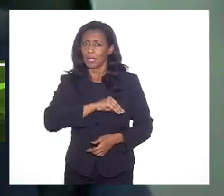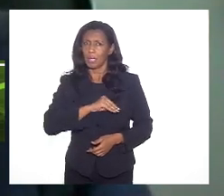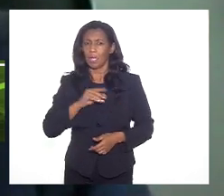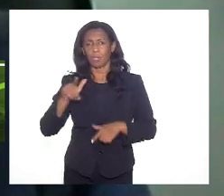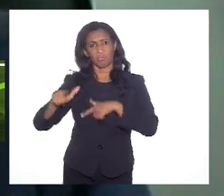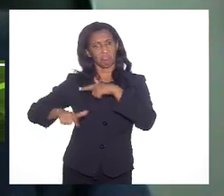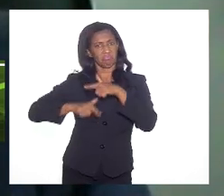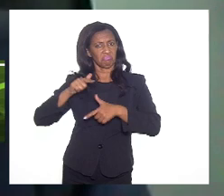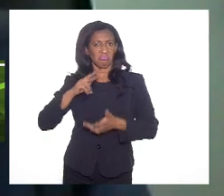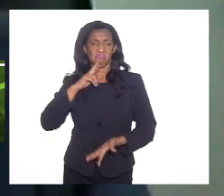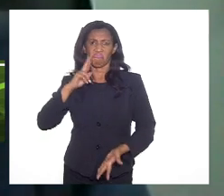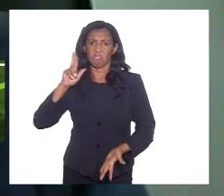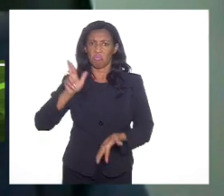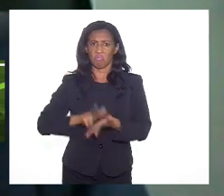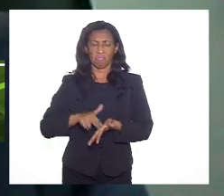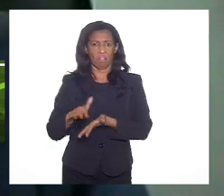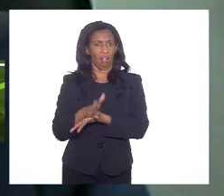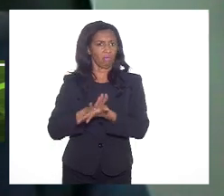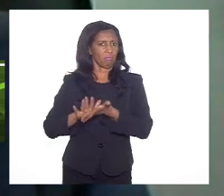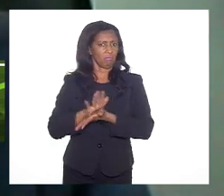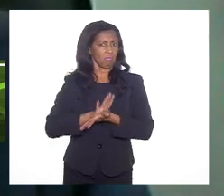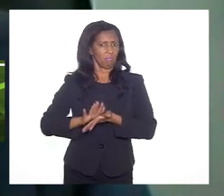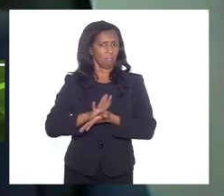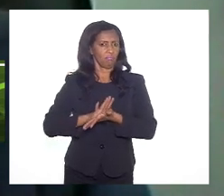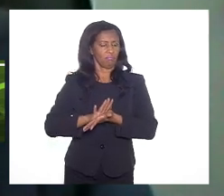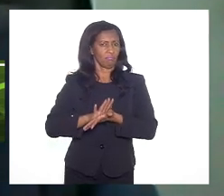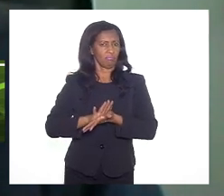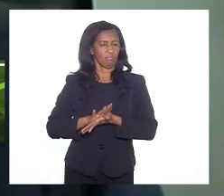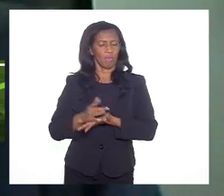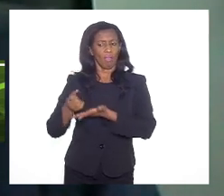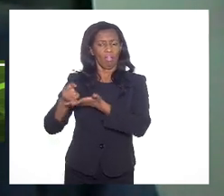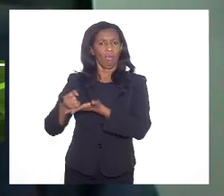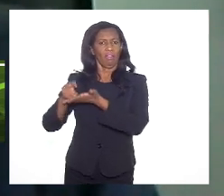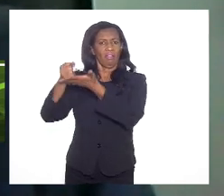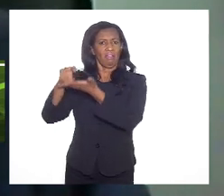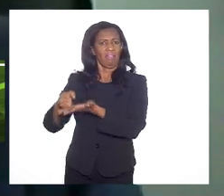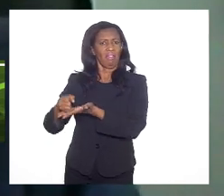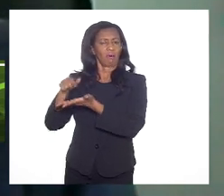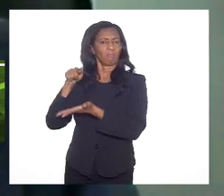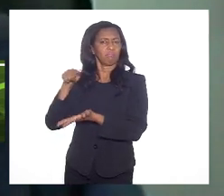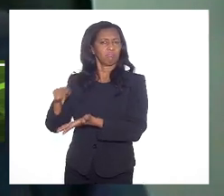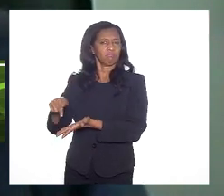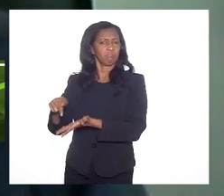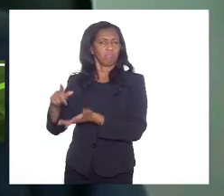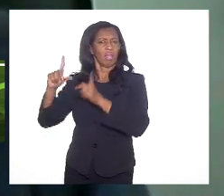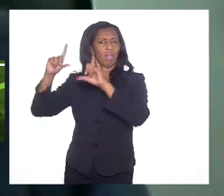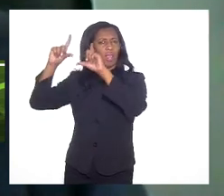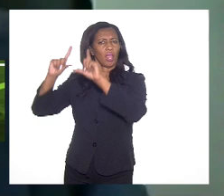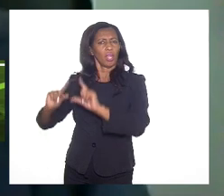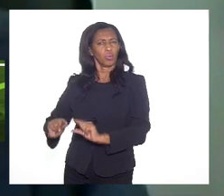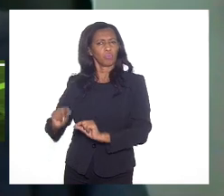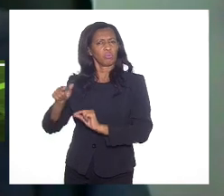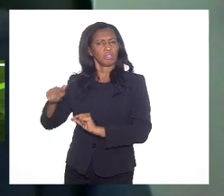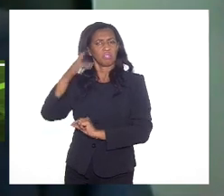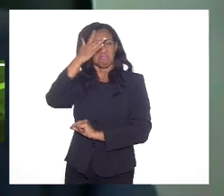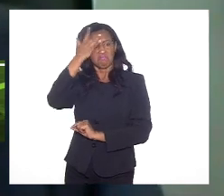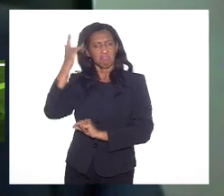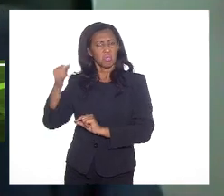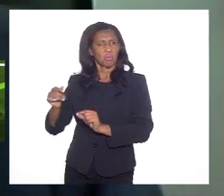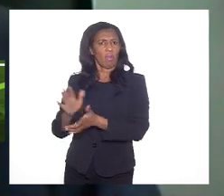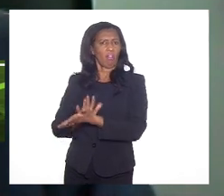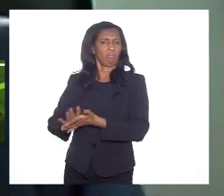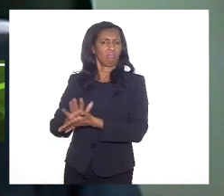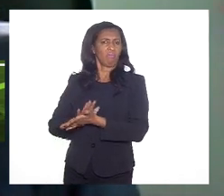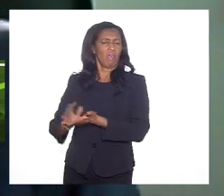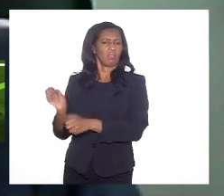servidor sem reconhecimento é condição análoga. Reduzir esse servidor à condição análoga